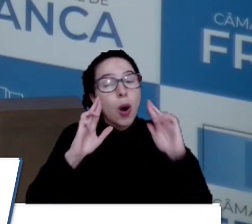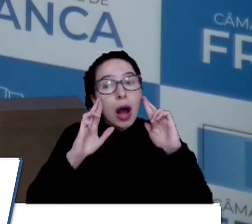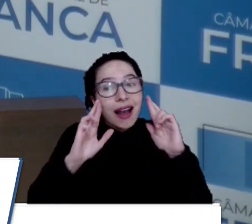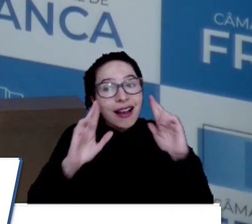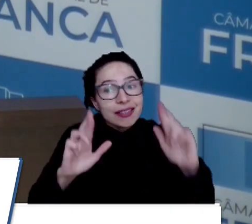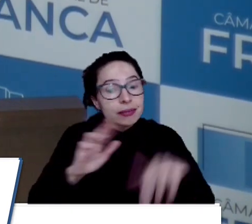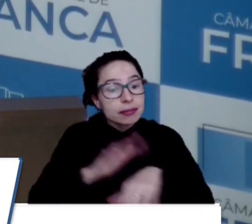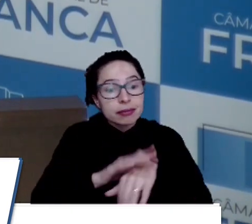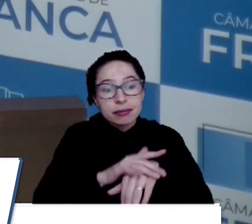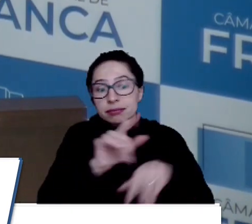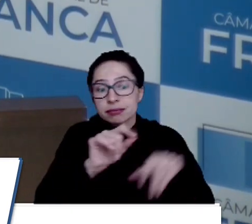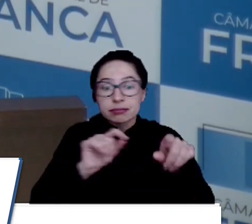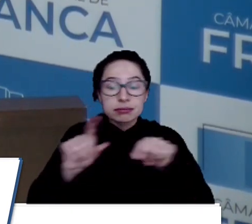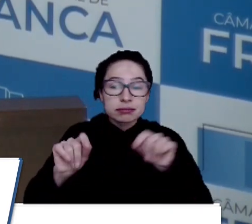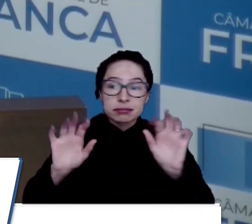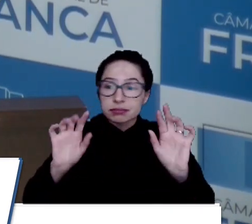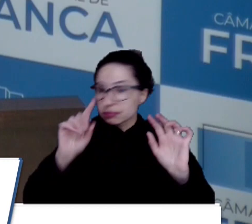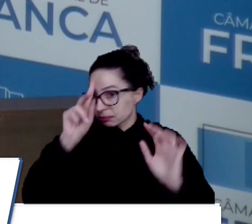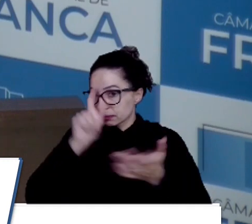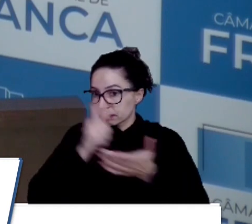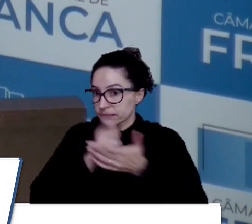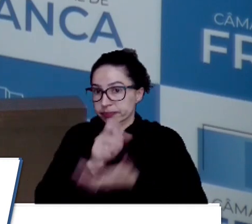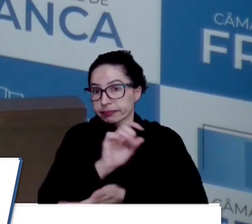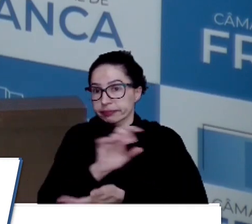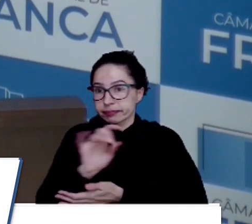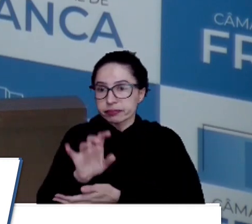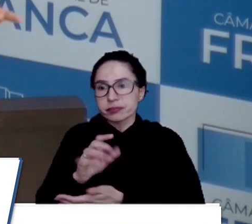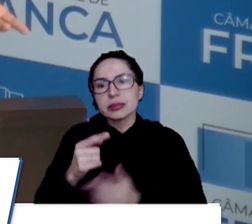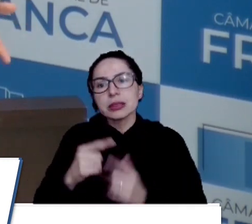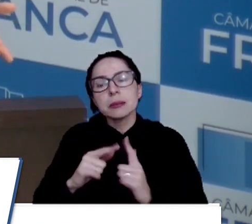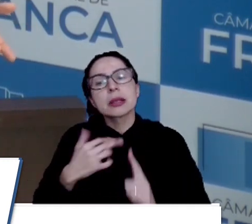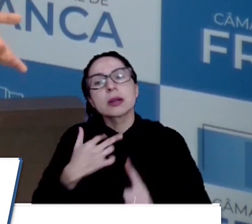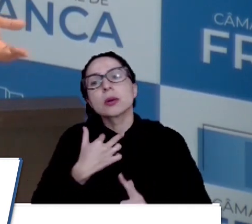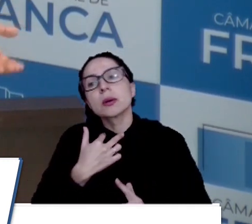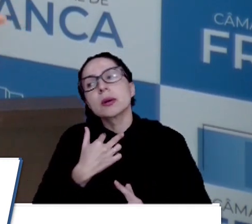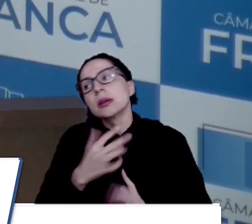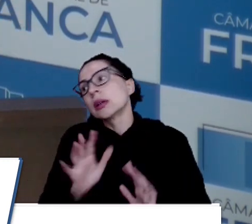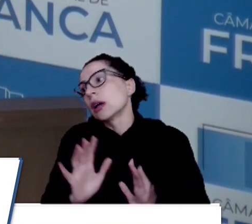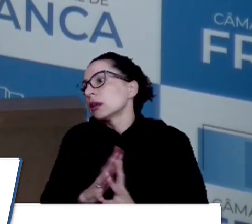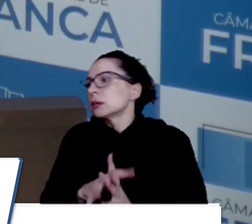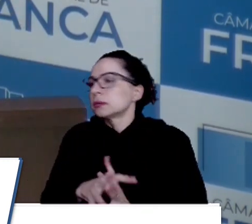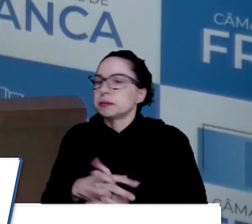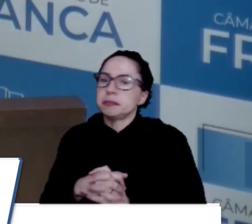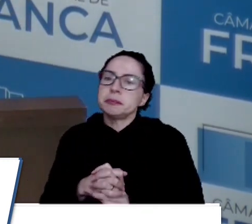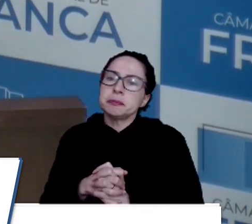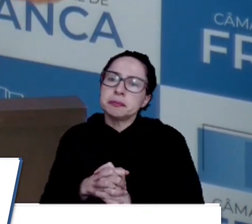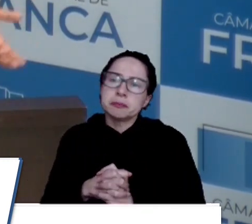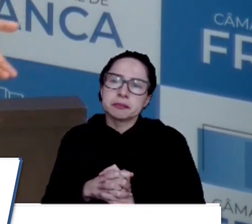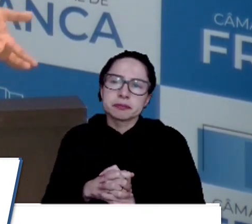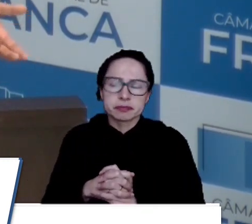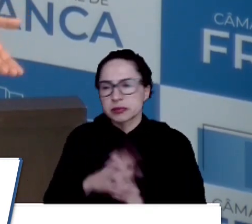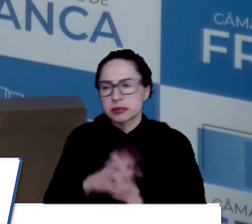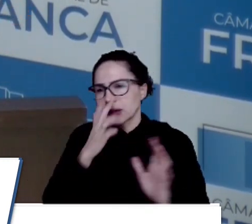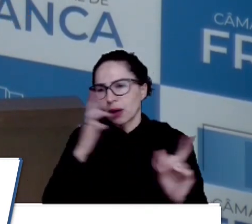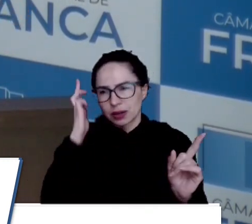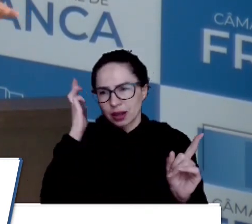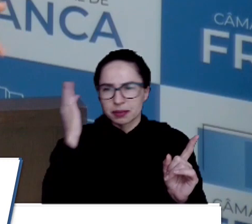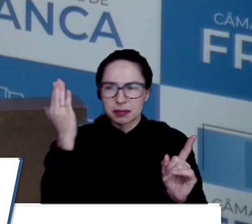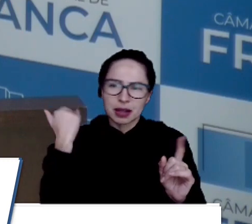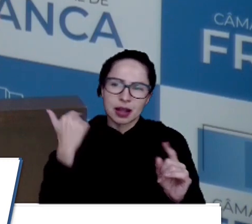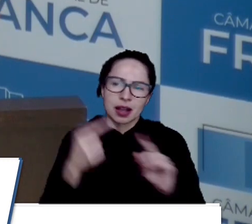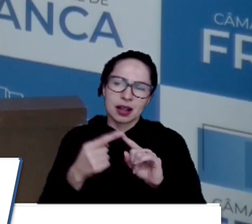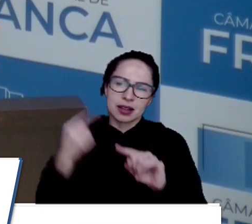dos outros. Agora eu não posso falar, igual o Zezinho, a gente trabalhou junto lá, não